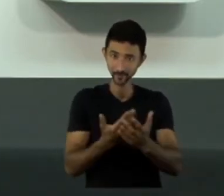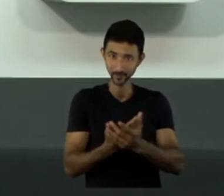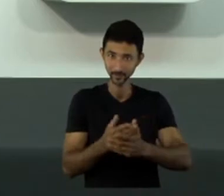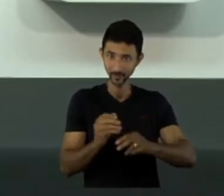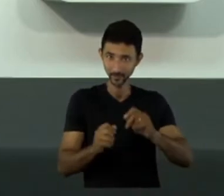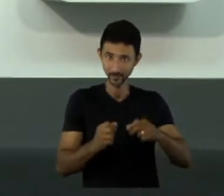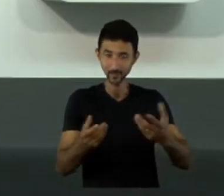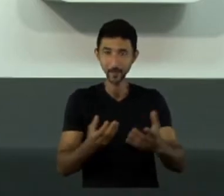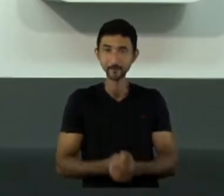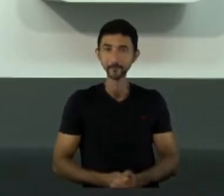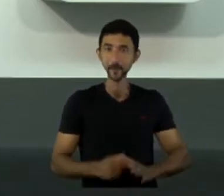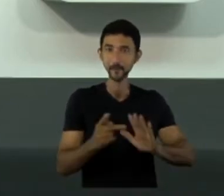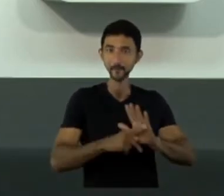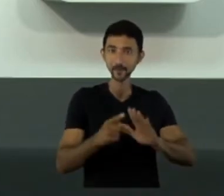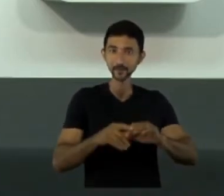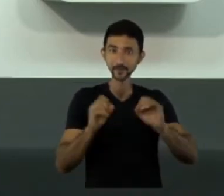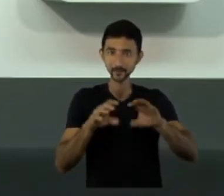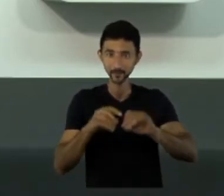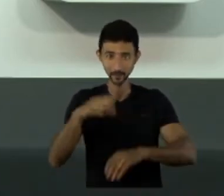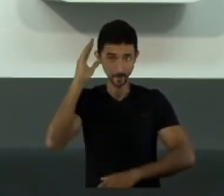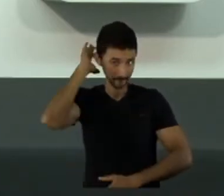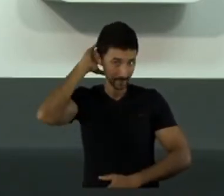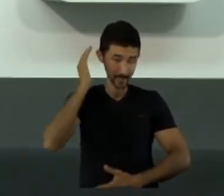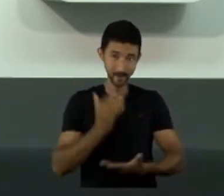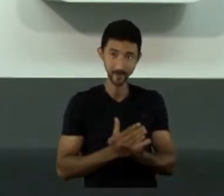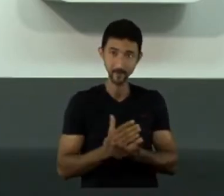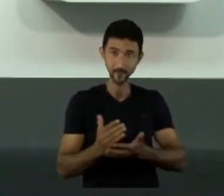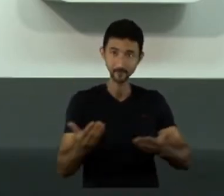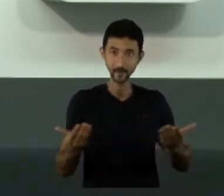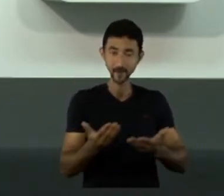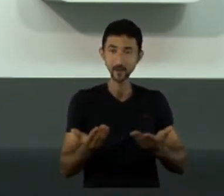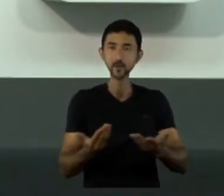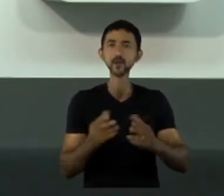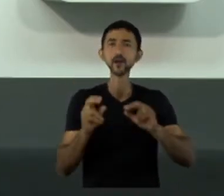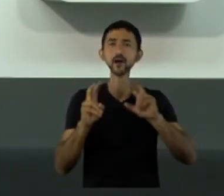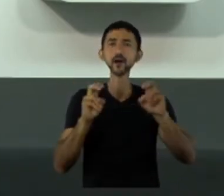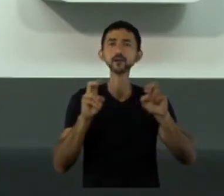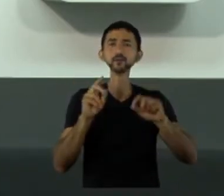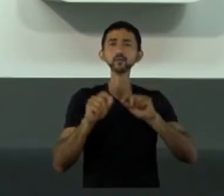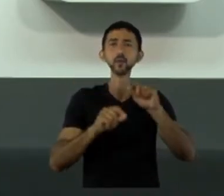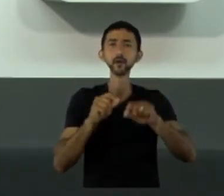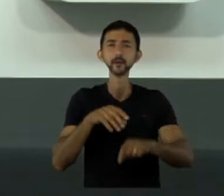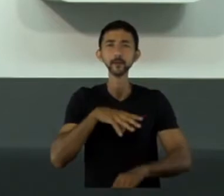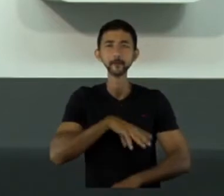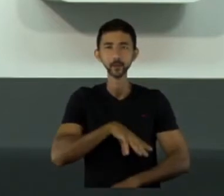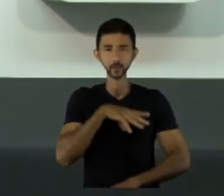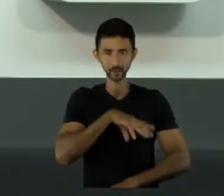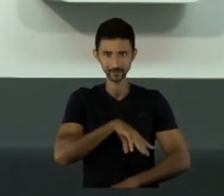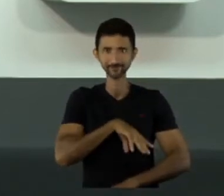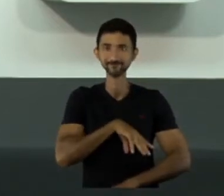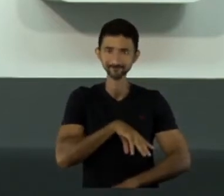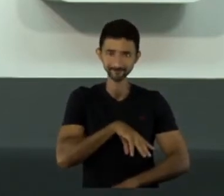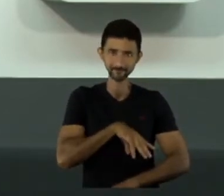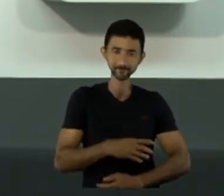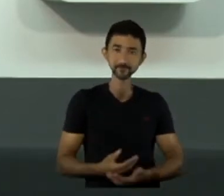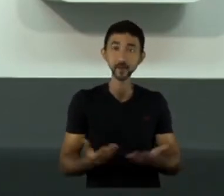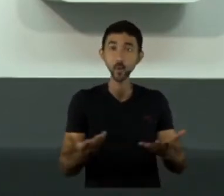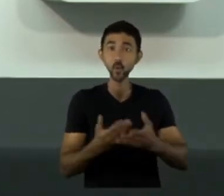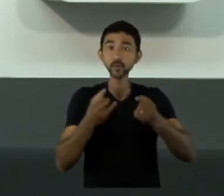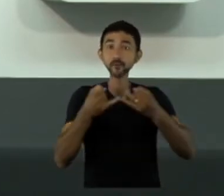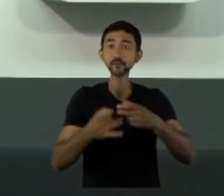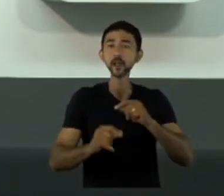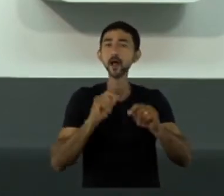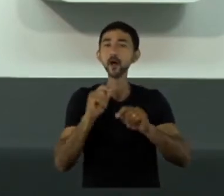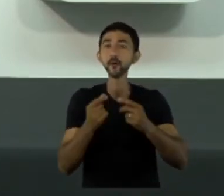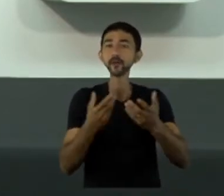neste projeto no Educa Belém para agora tratarmos de assuntos da língua portuguesa. Hoje nós vamos falar